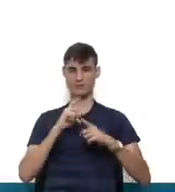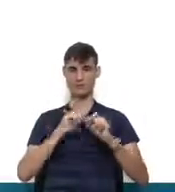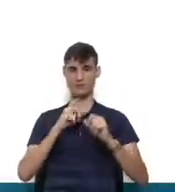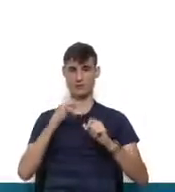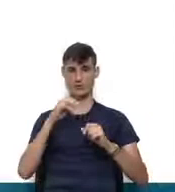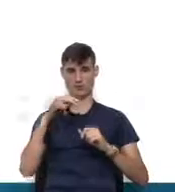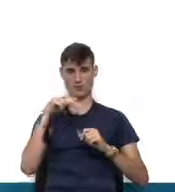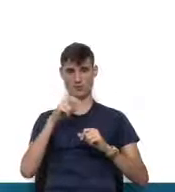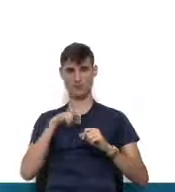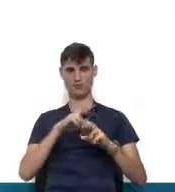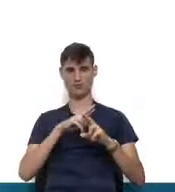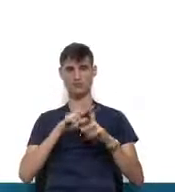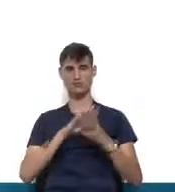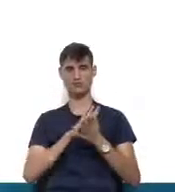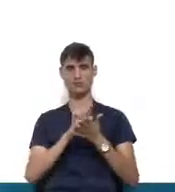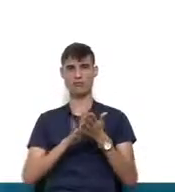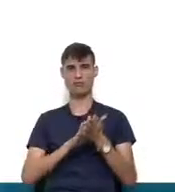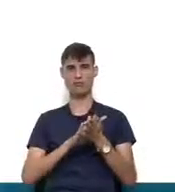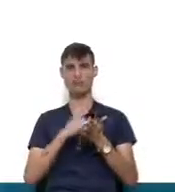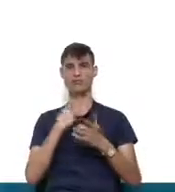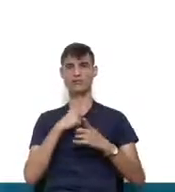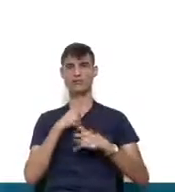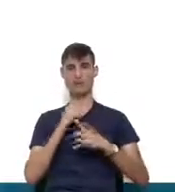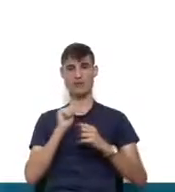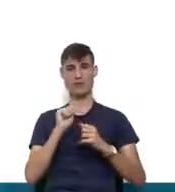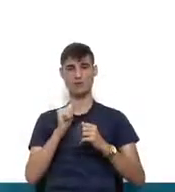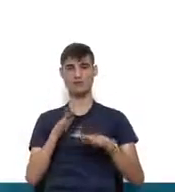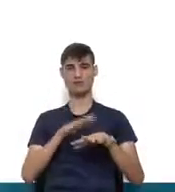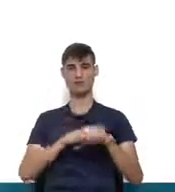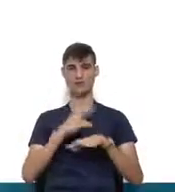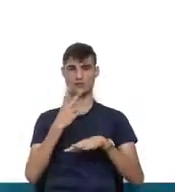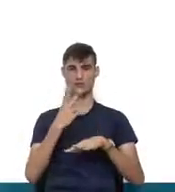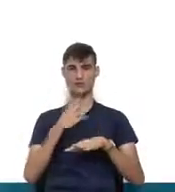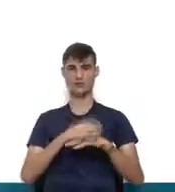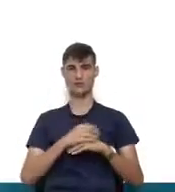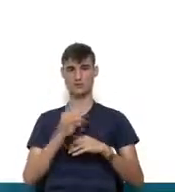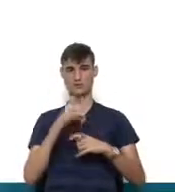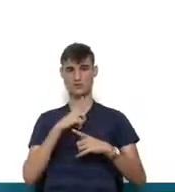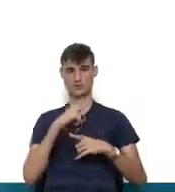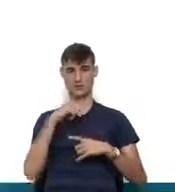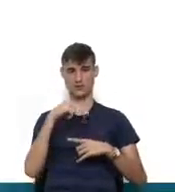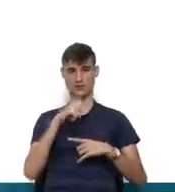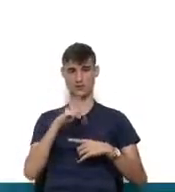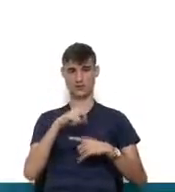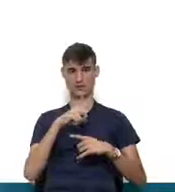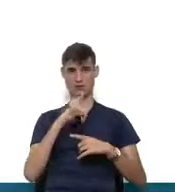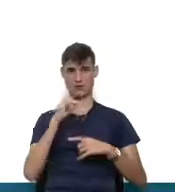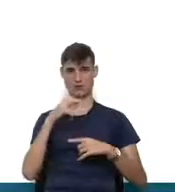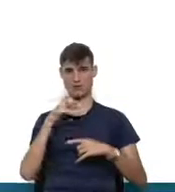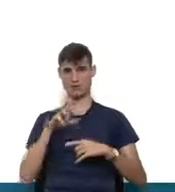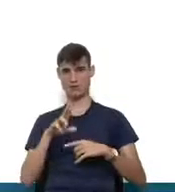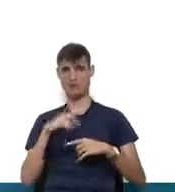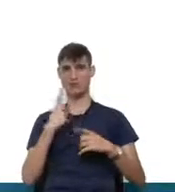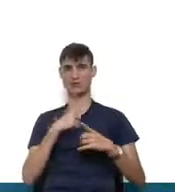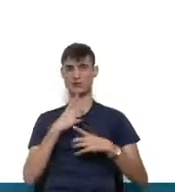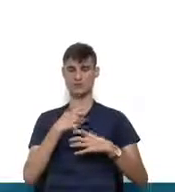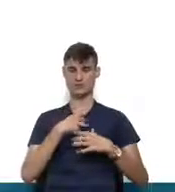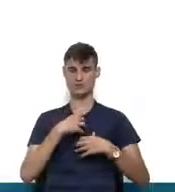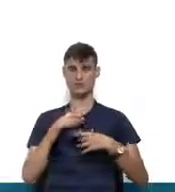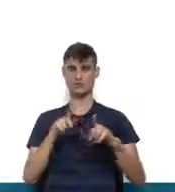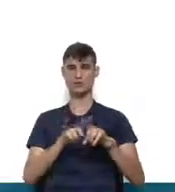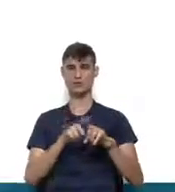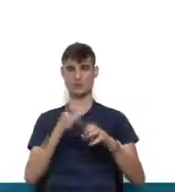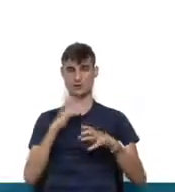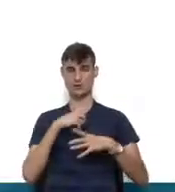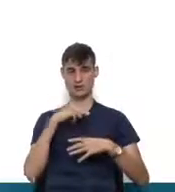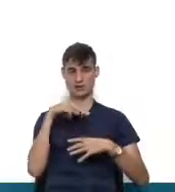se o n for nulo, nós vamos ter a sobre 2. Se o meu n for ímpar, nós vamos ter essa função. E se